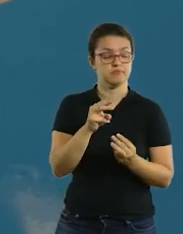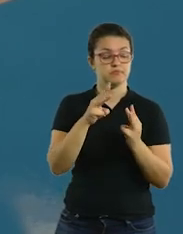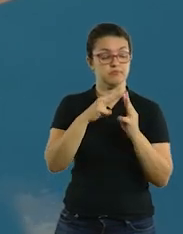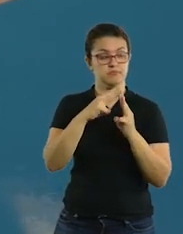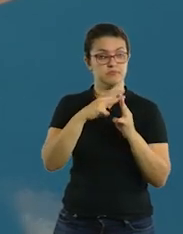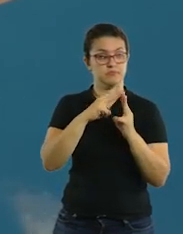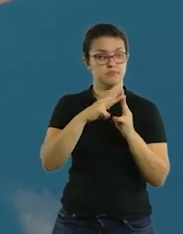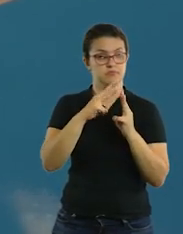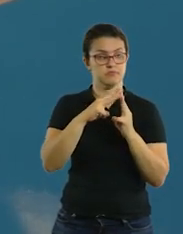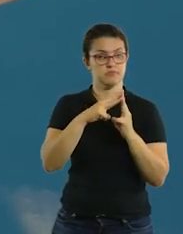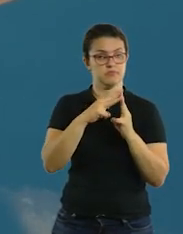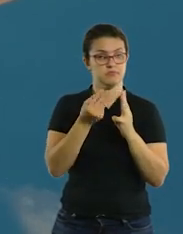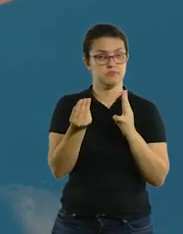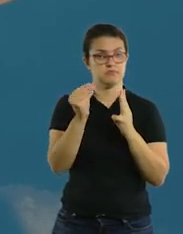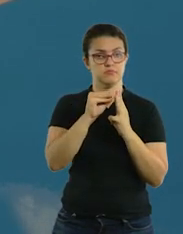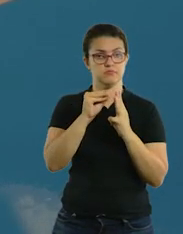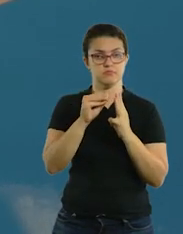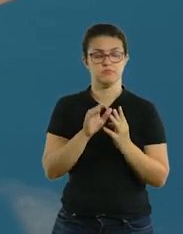centena.